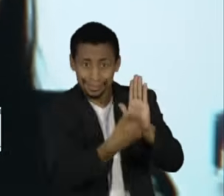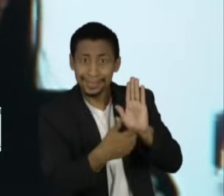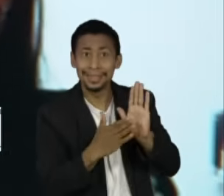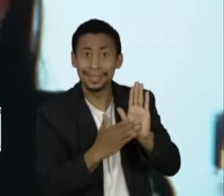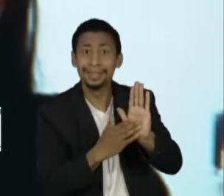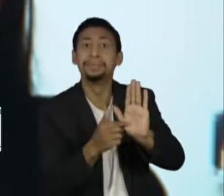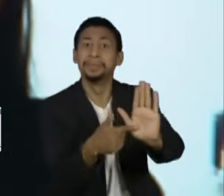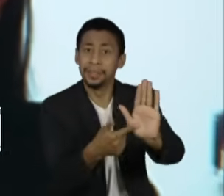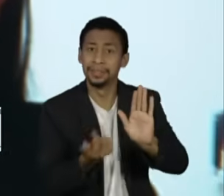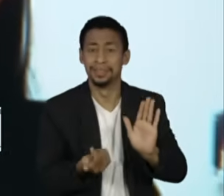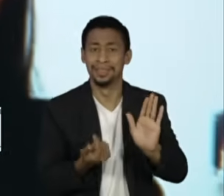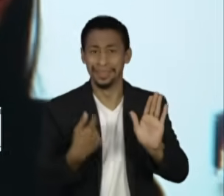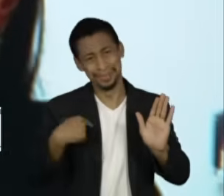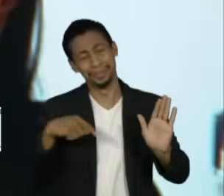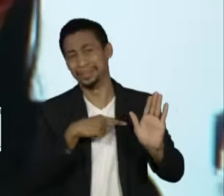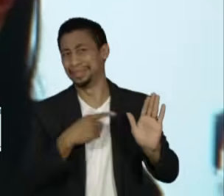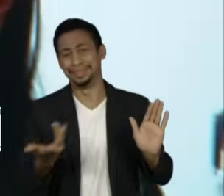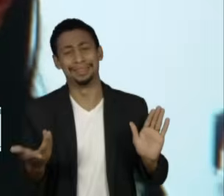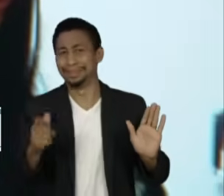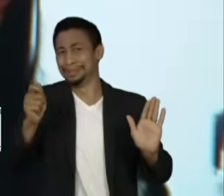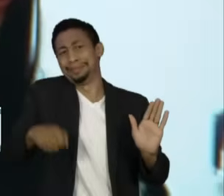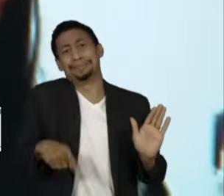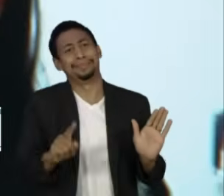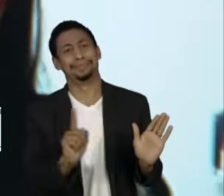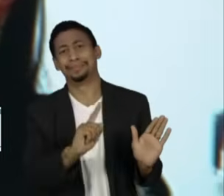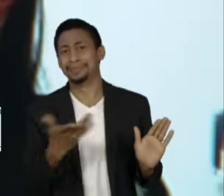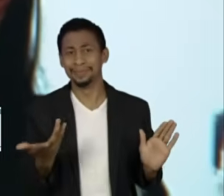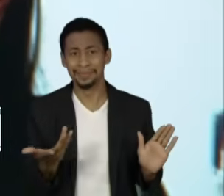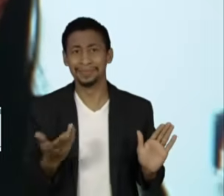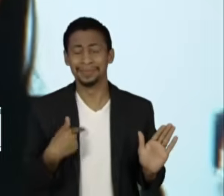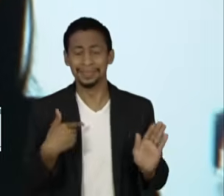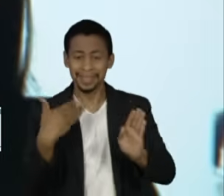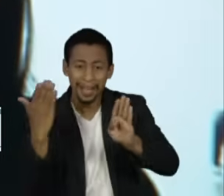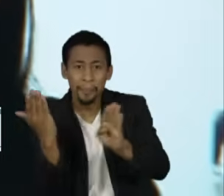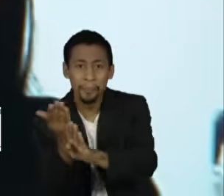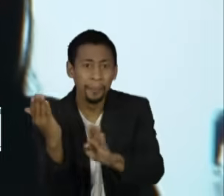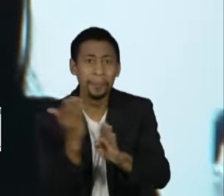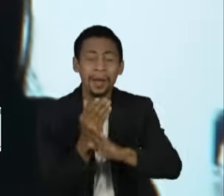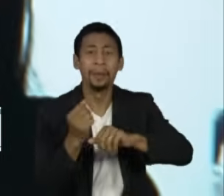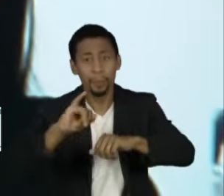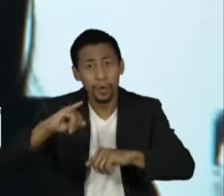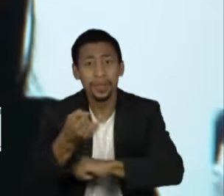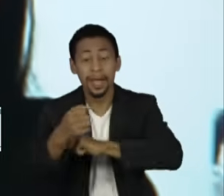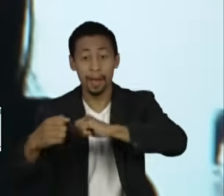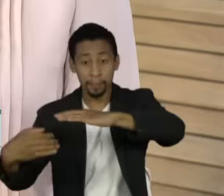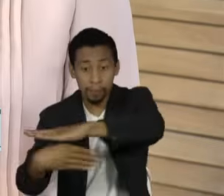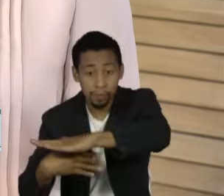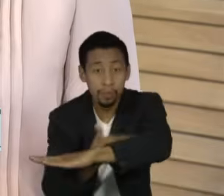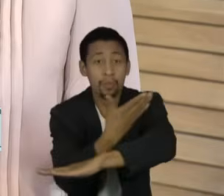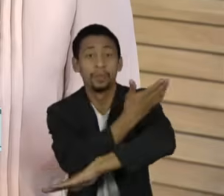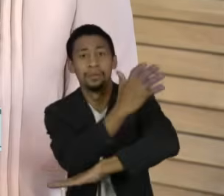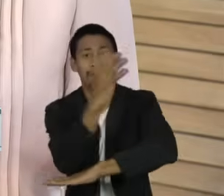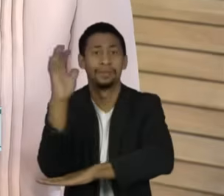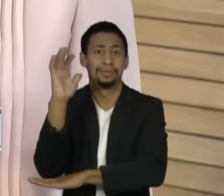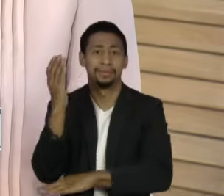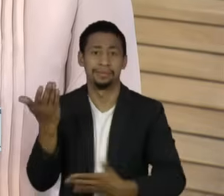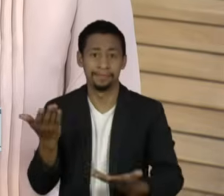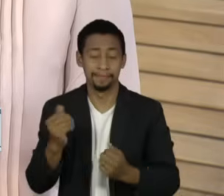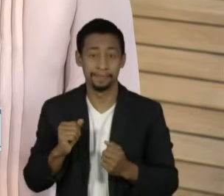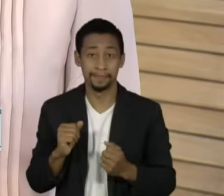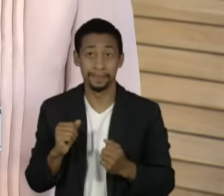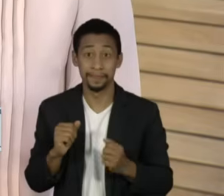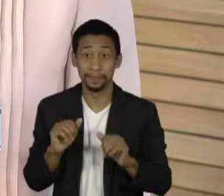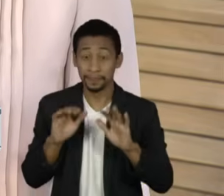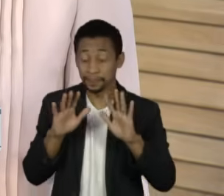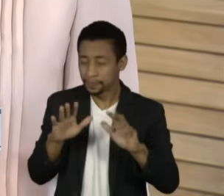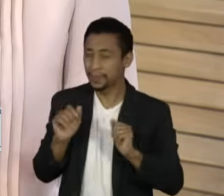quão incapaz a gente está sendo de utilizar a biodiversidade de uma forma inteligente. Uma